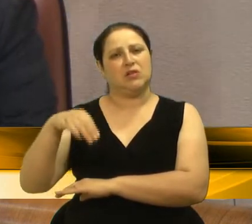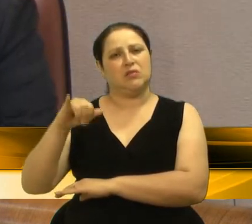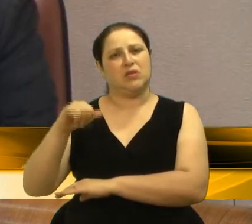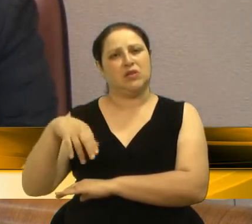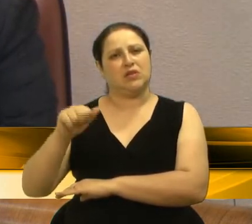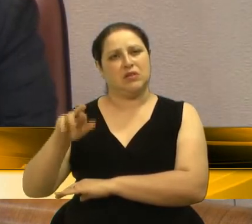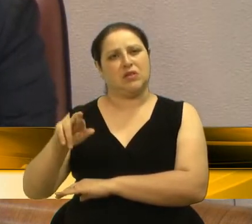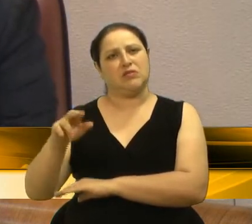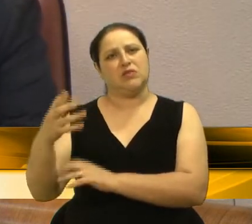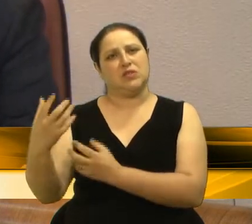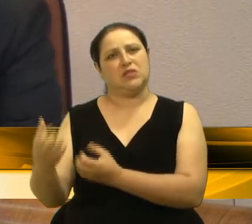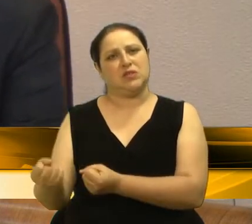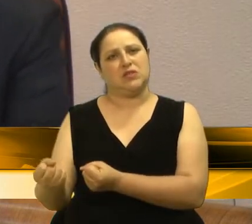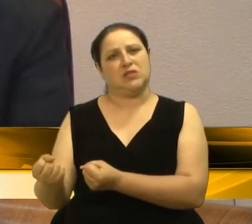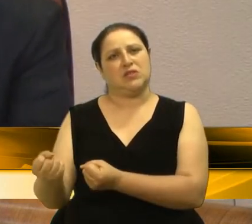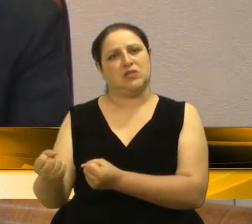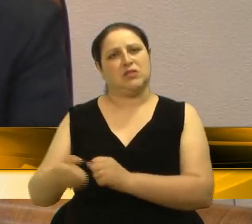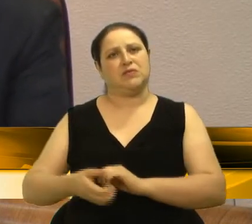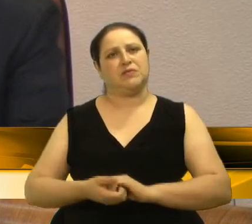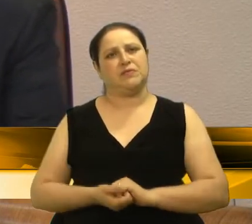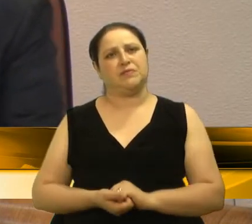Dois pontos. Abre